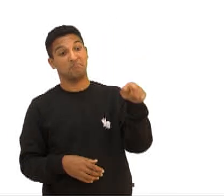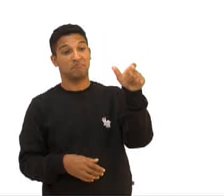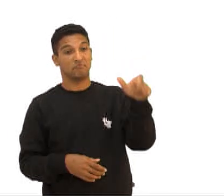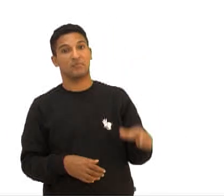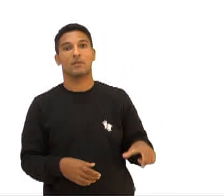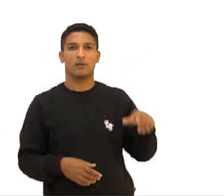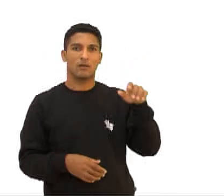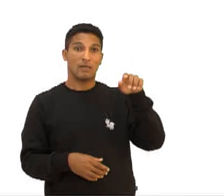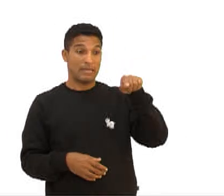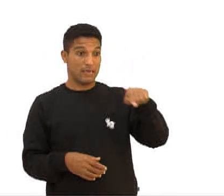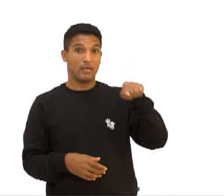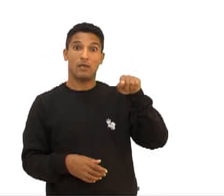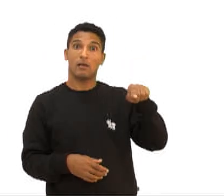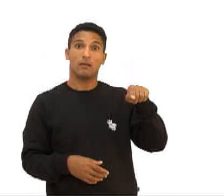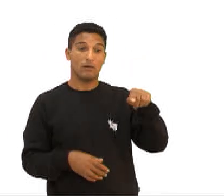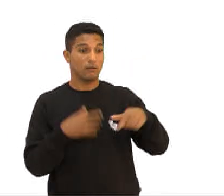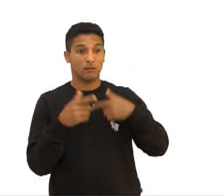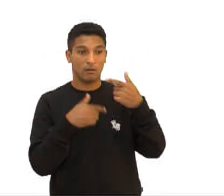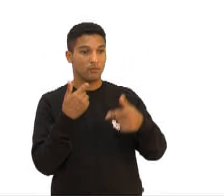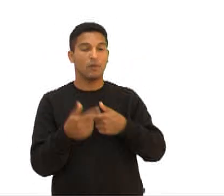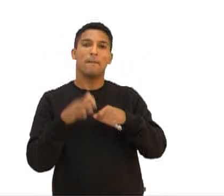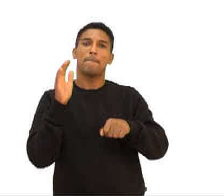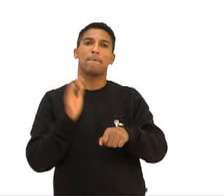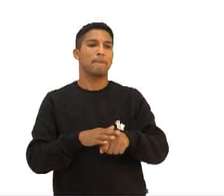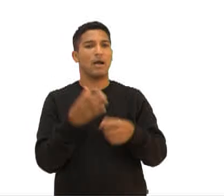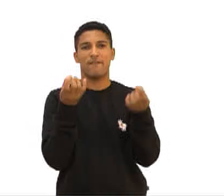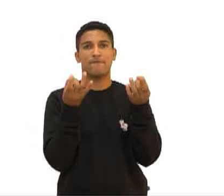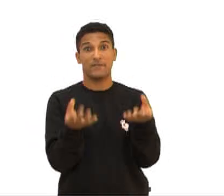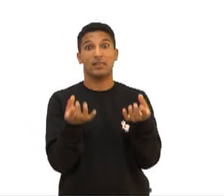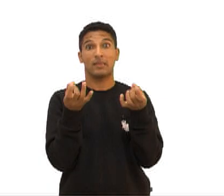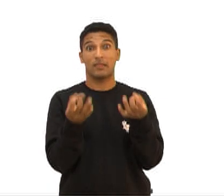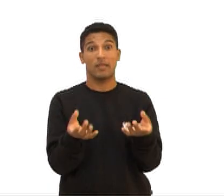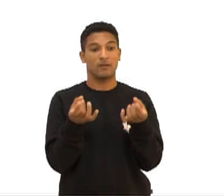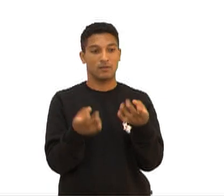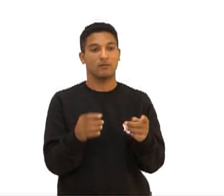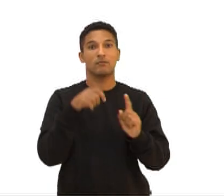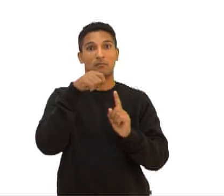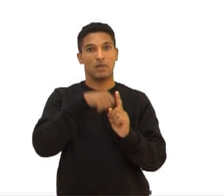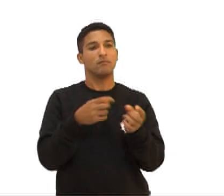venderam este mês. Restritiva. Muito bem.